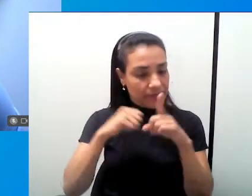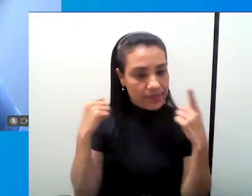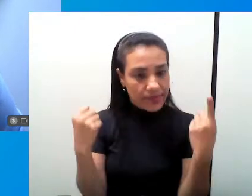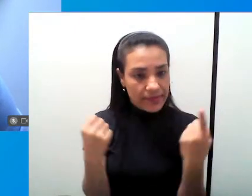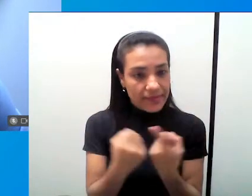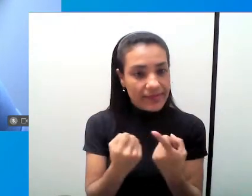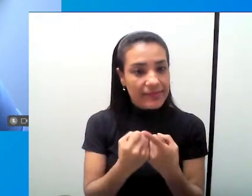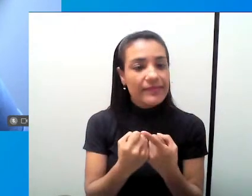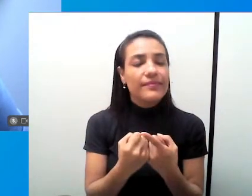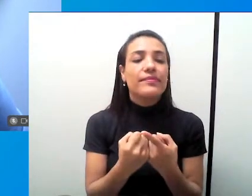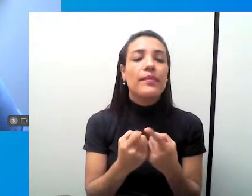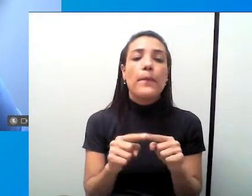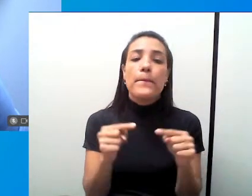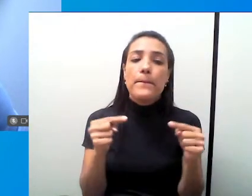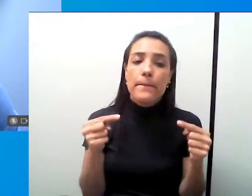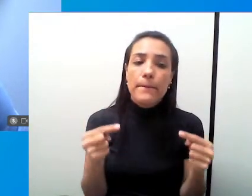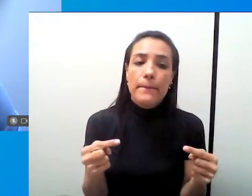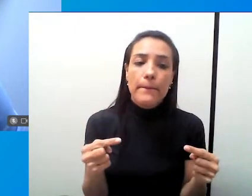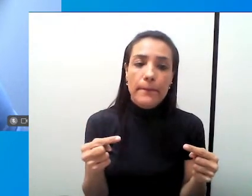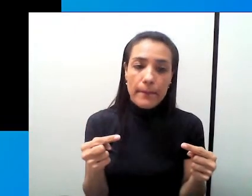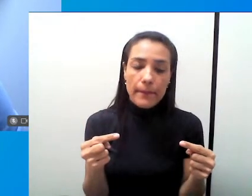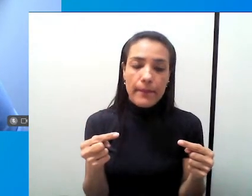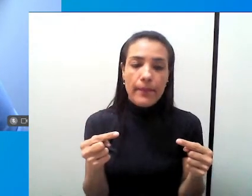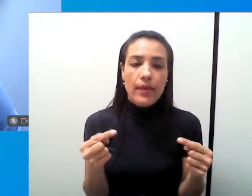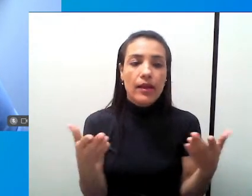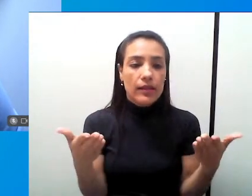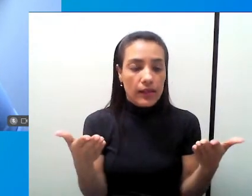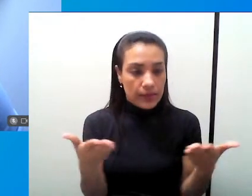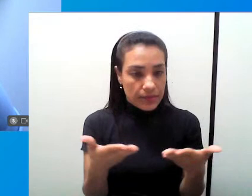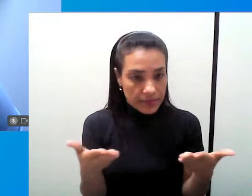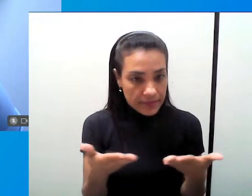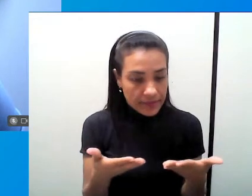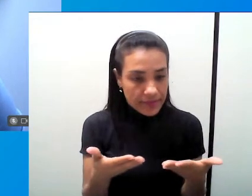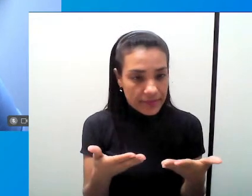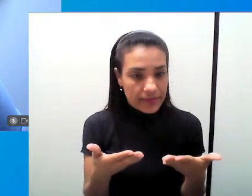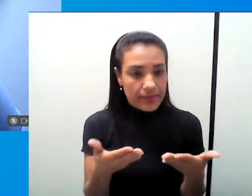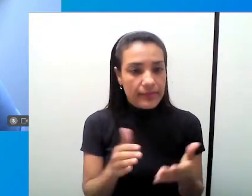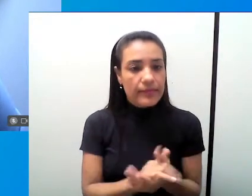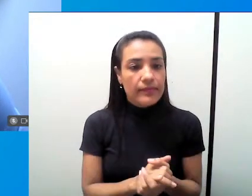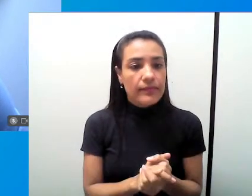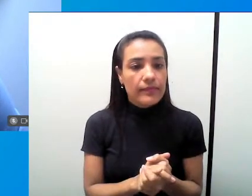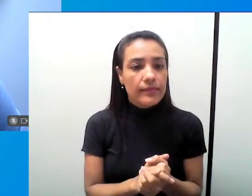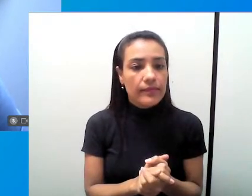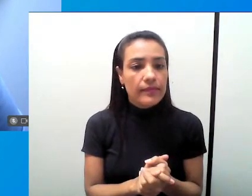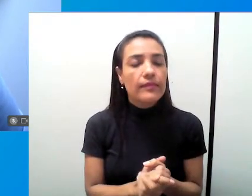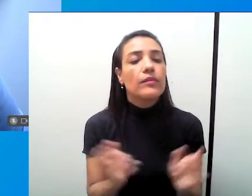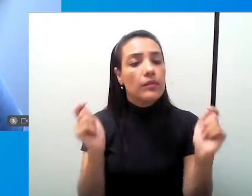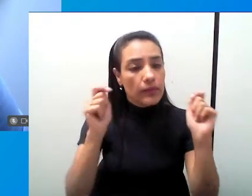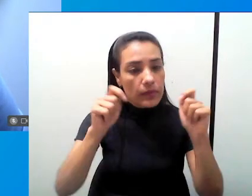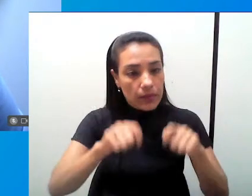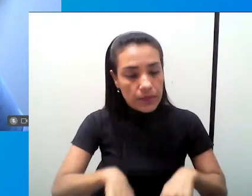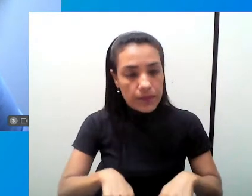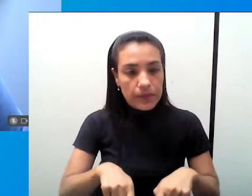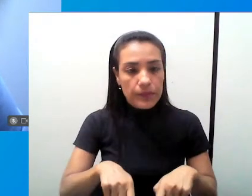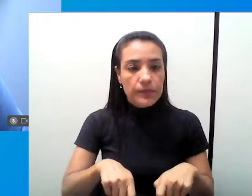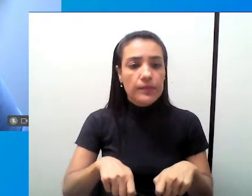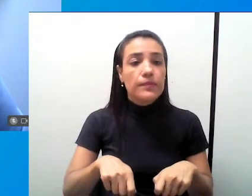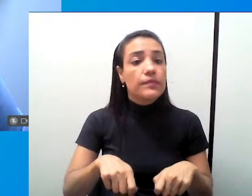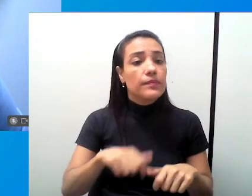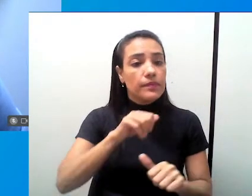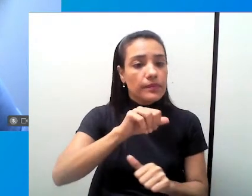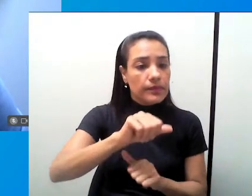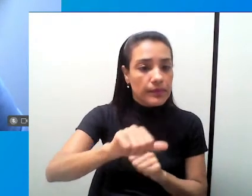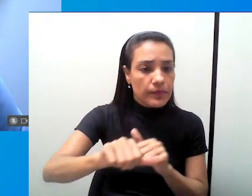Mas com a maximização, o aumento das ações que vão possibilitar essa transformação